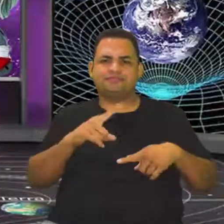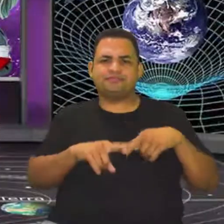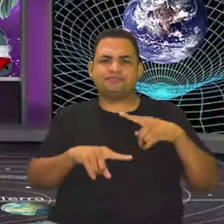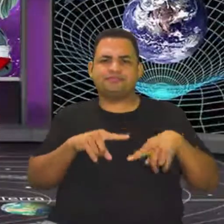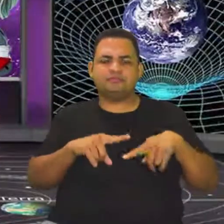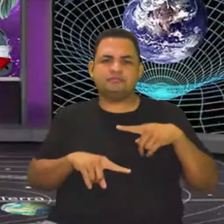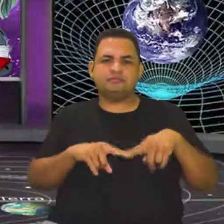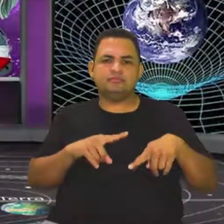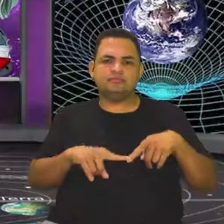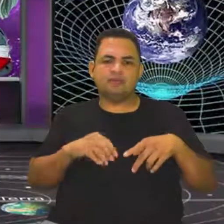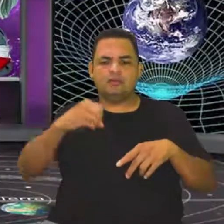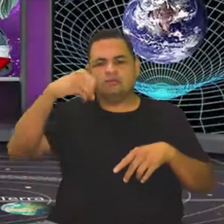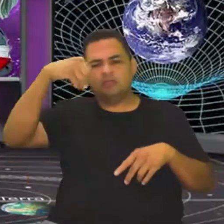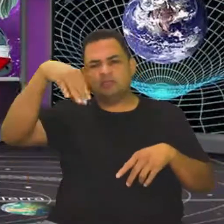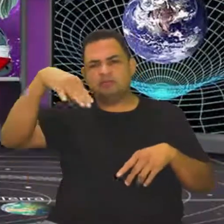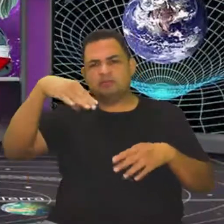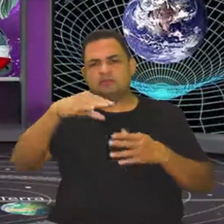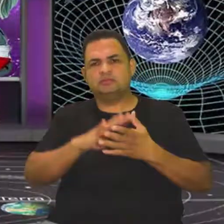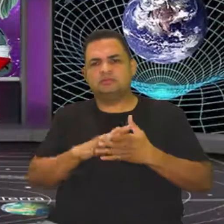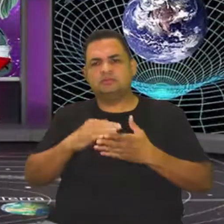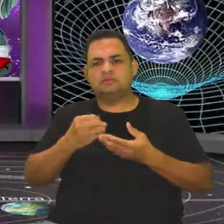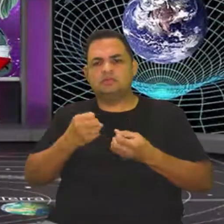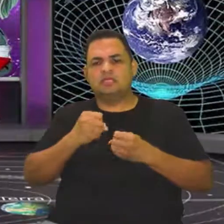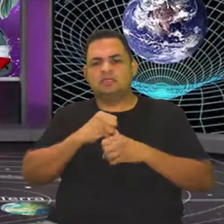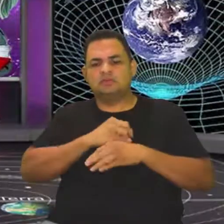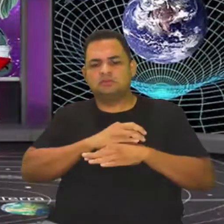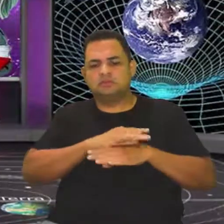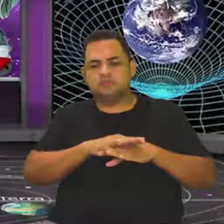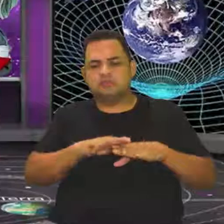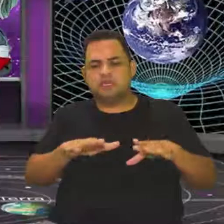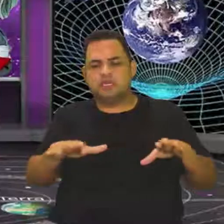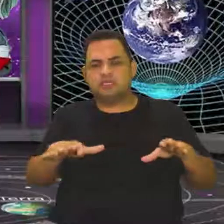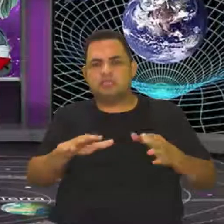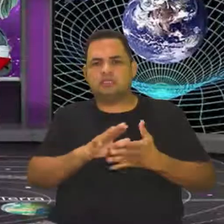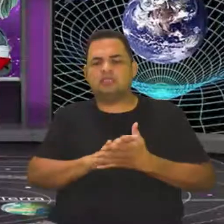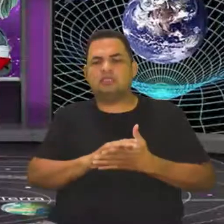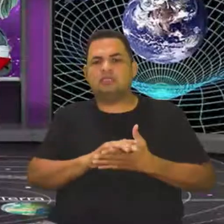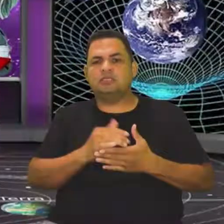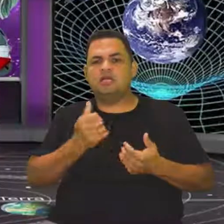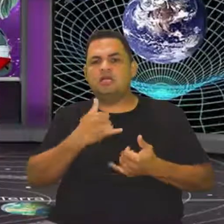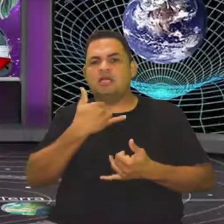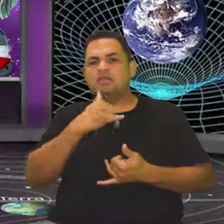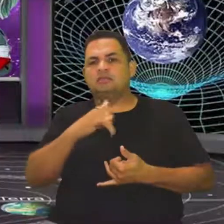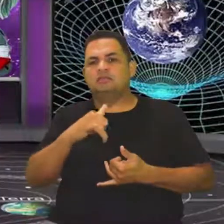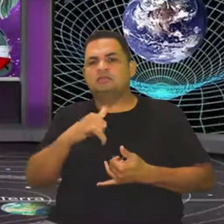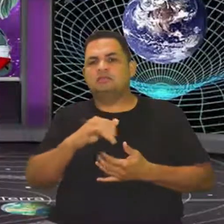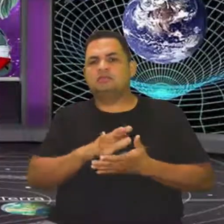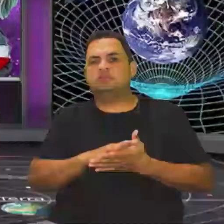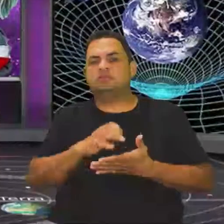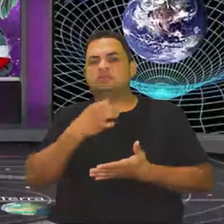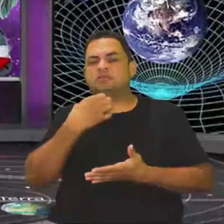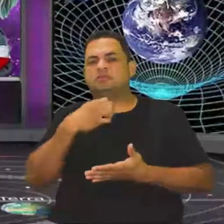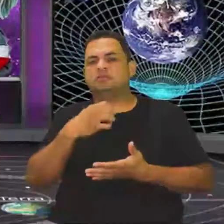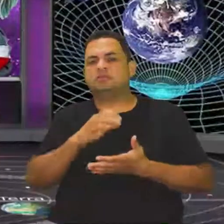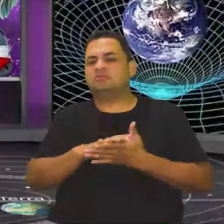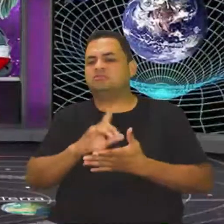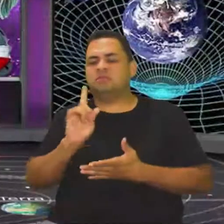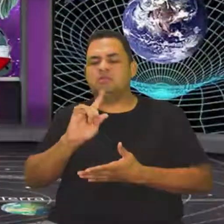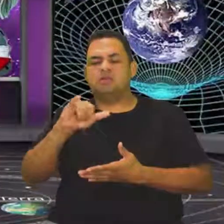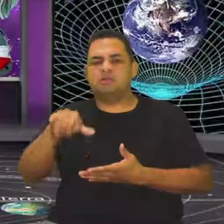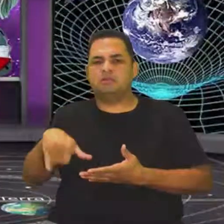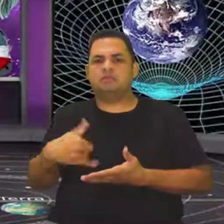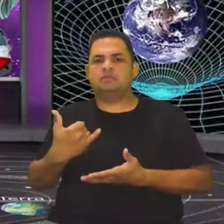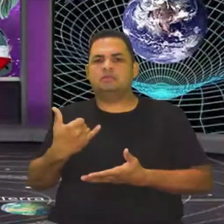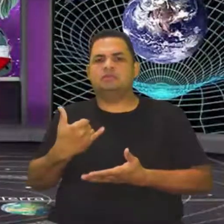por exemplo, ou uma lâmpada, ele dissipa energia elétrica em energia térmica, essa energia térmica ela não é aproveitada,